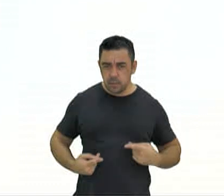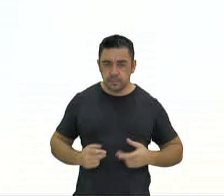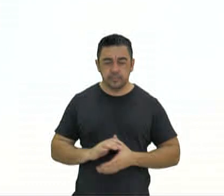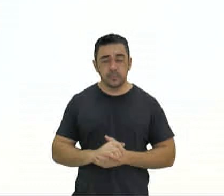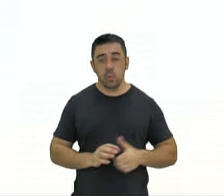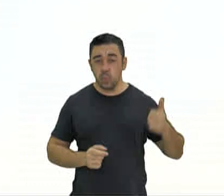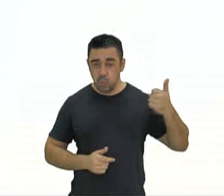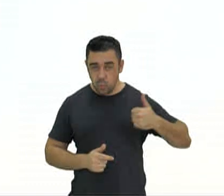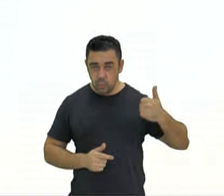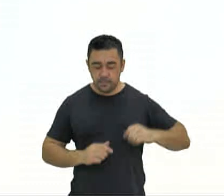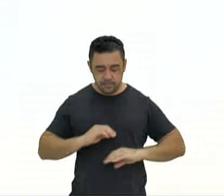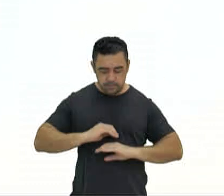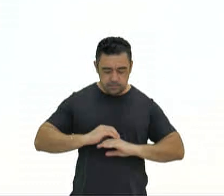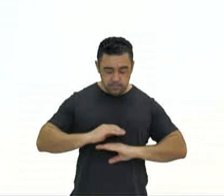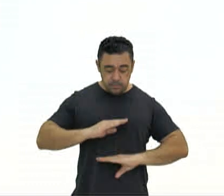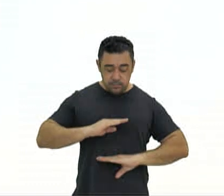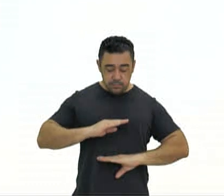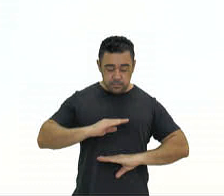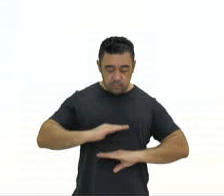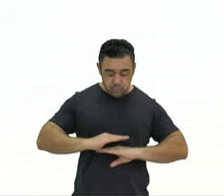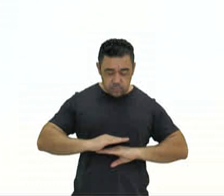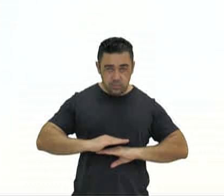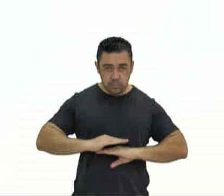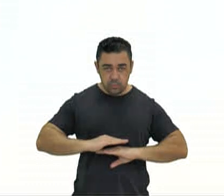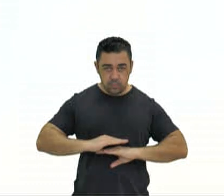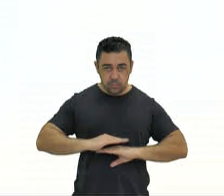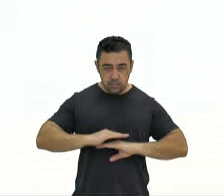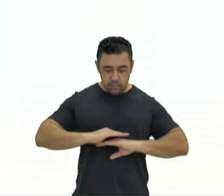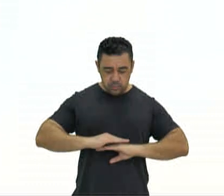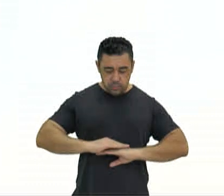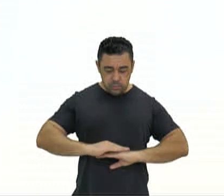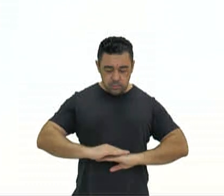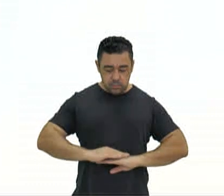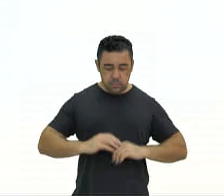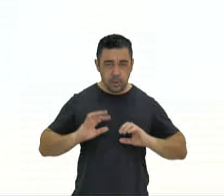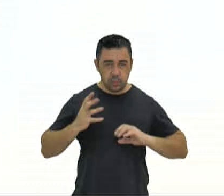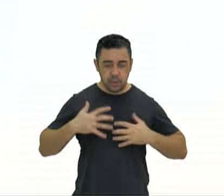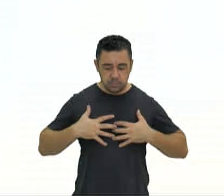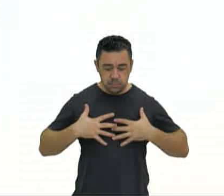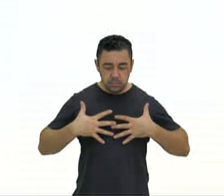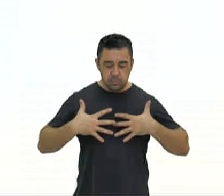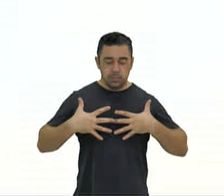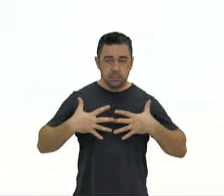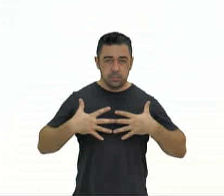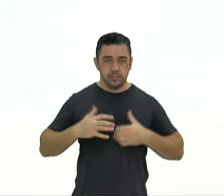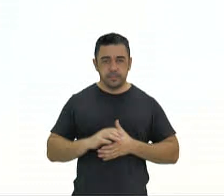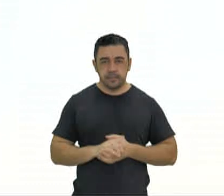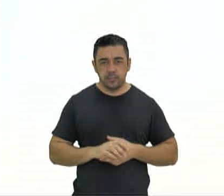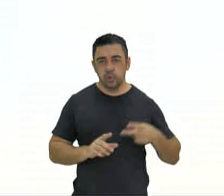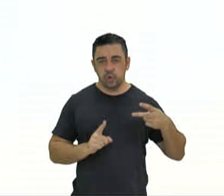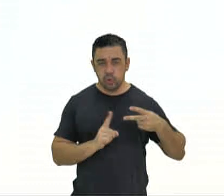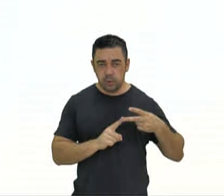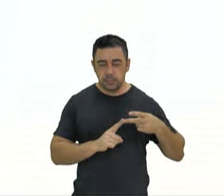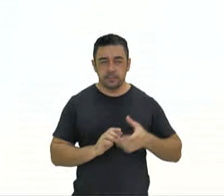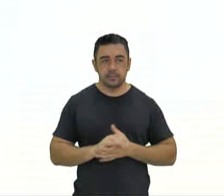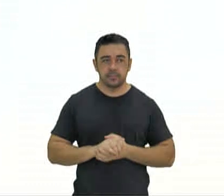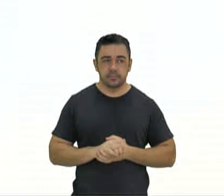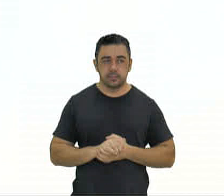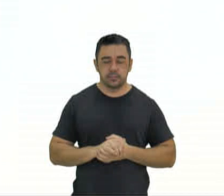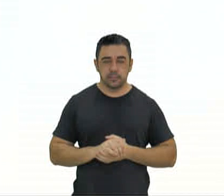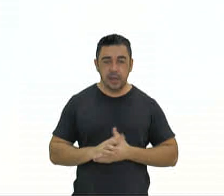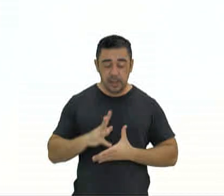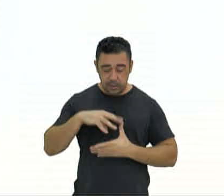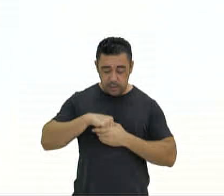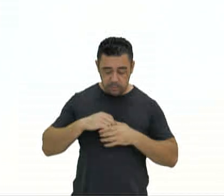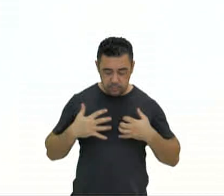inspiração, o diafragma se contrai e desce aumentando o volume da caixa torácica. 2. Quando a pressão